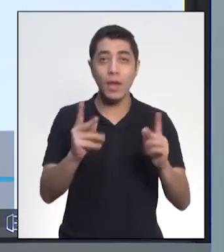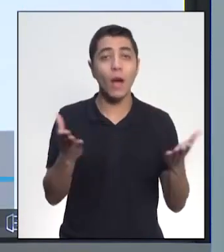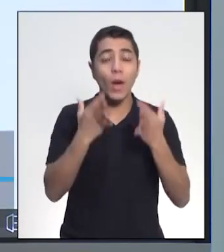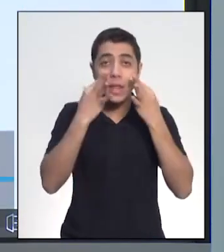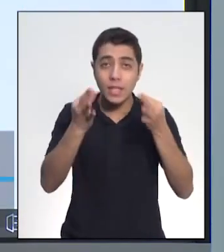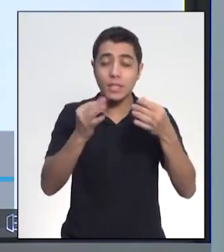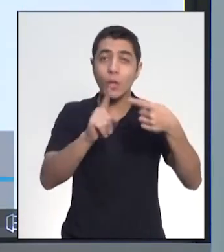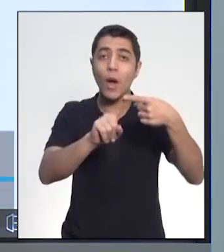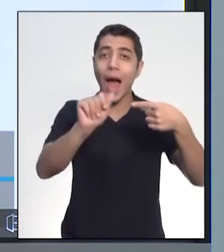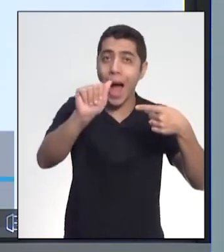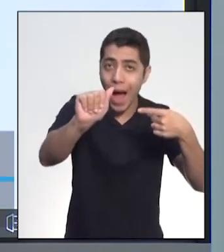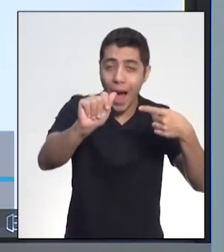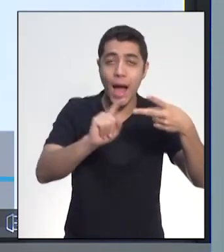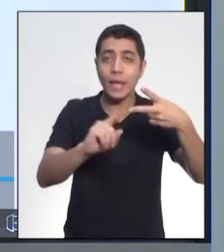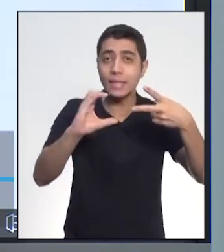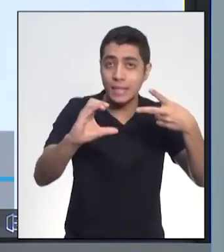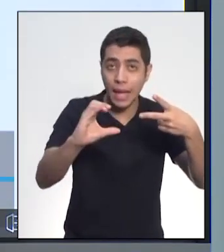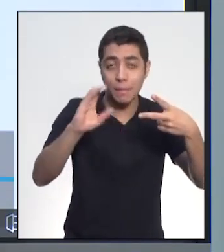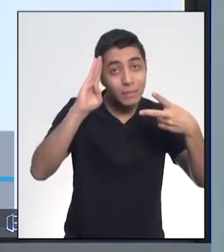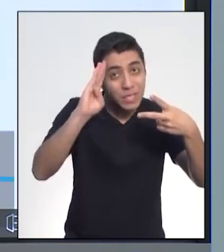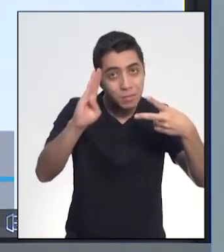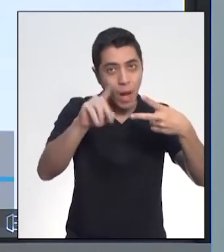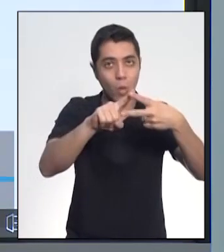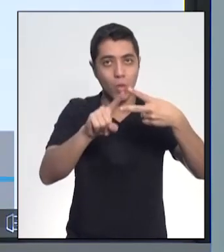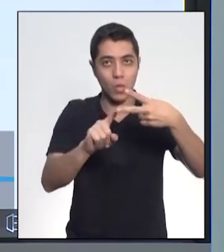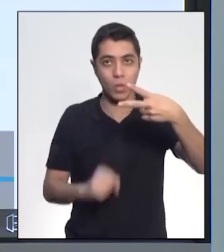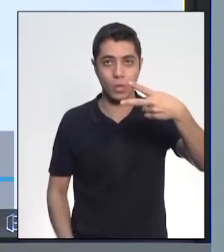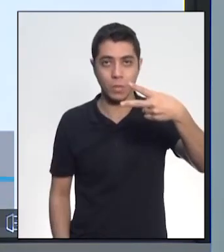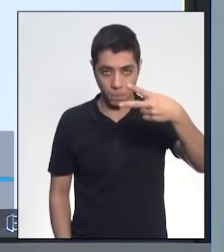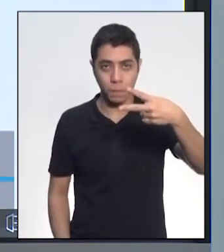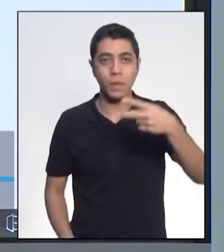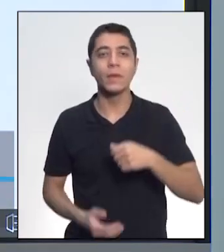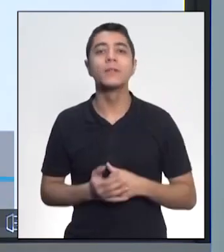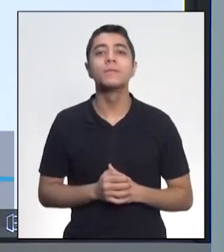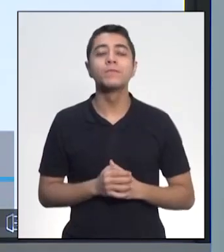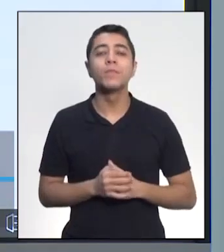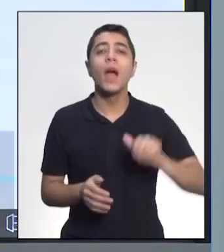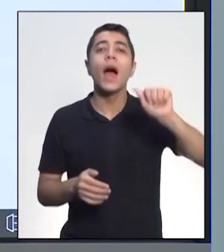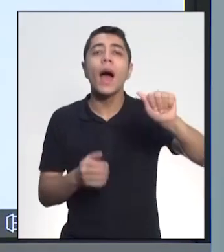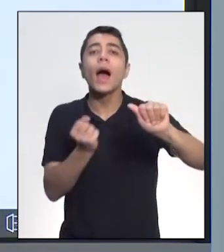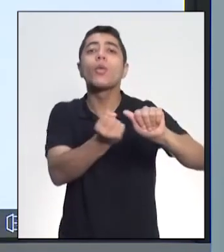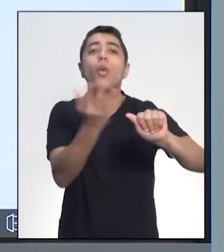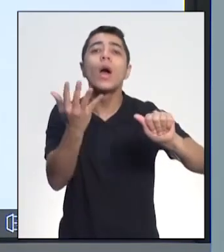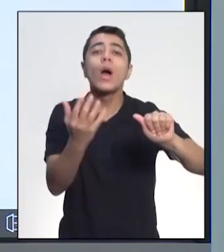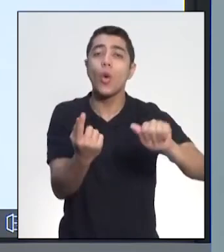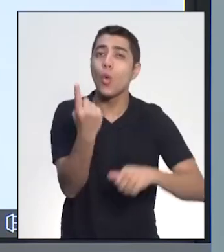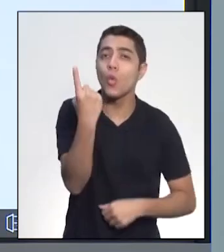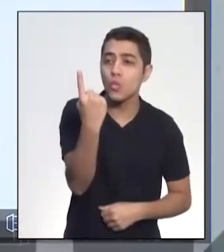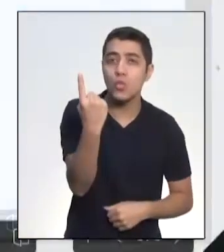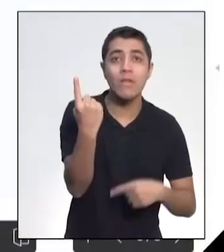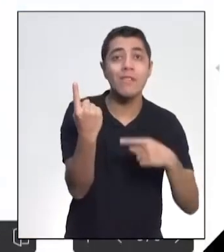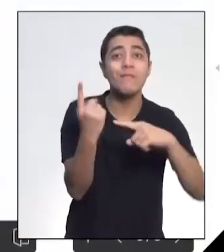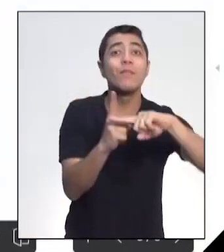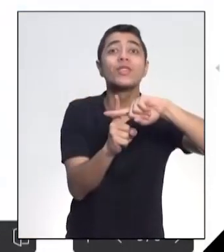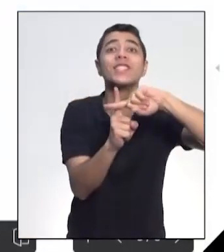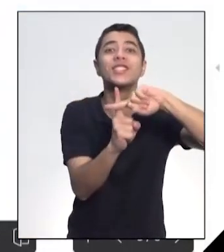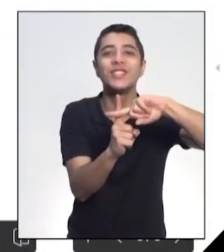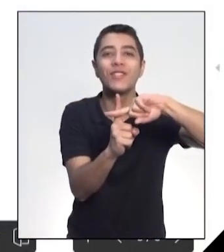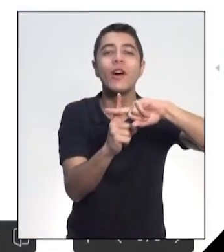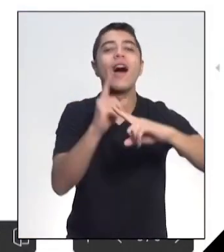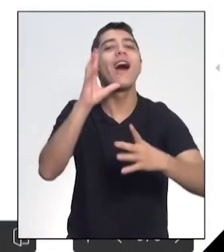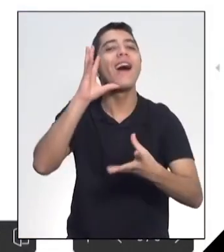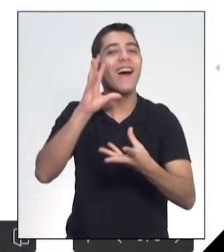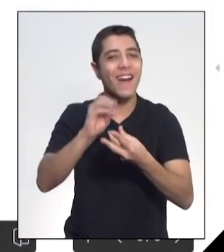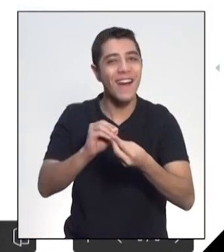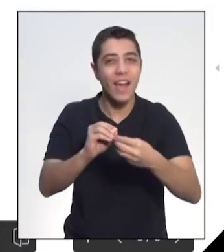positivo? Ah, positivo significa o quê mesmo? Concavidade voltada para onde? Para cima.